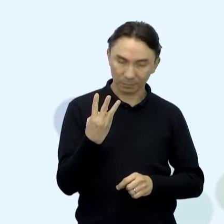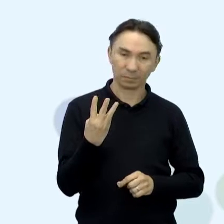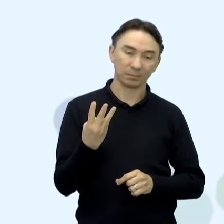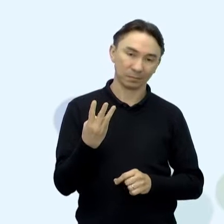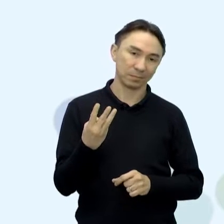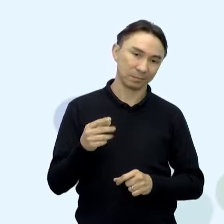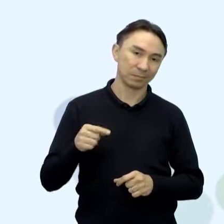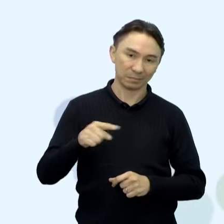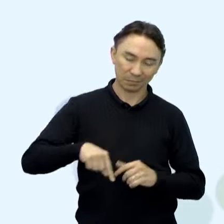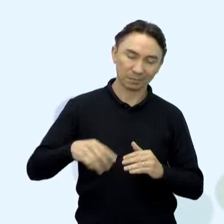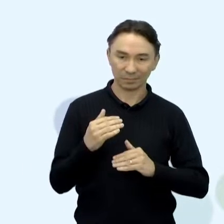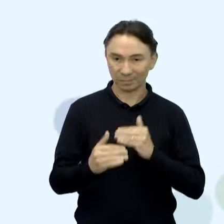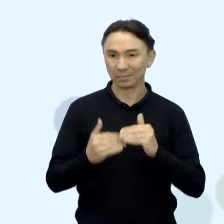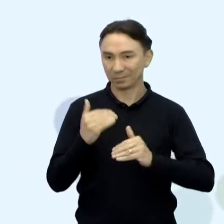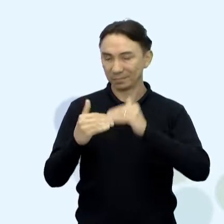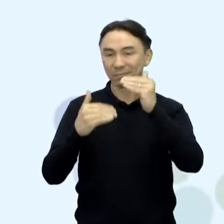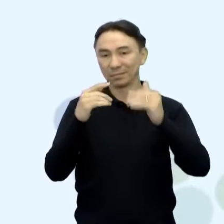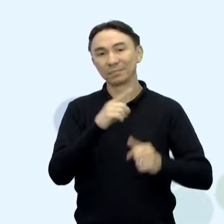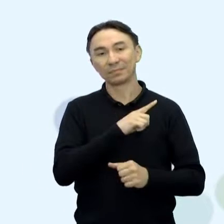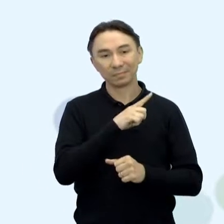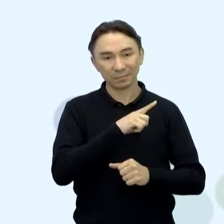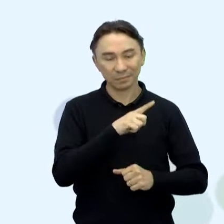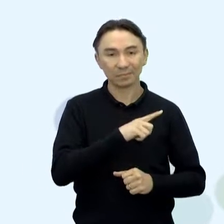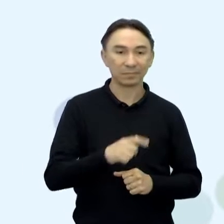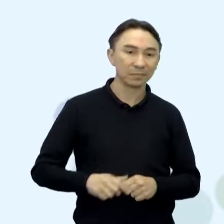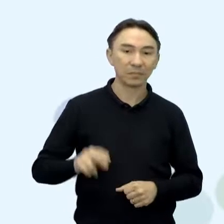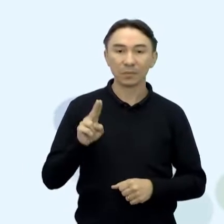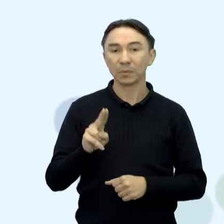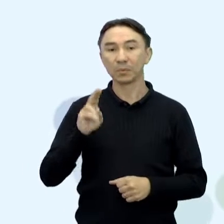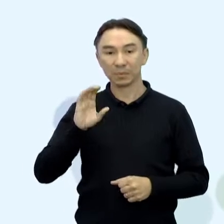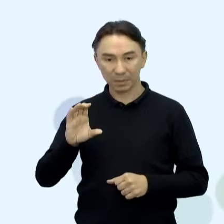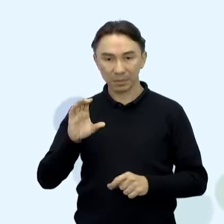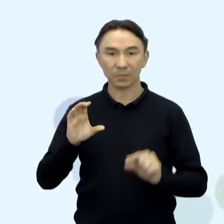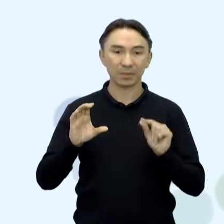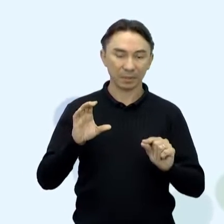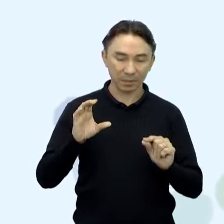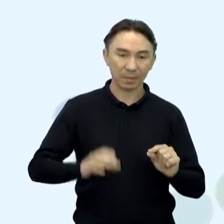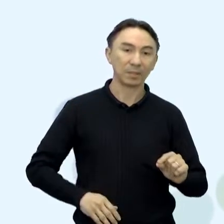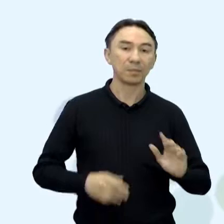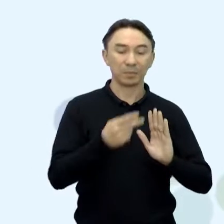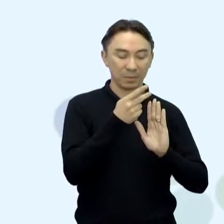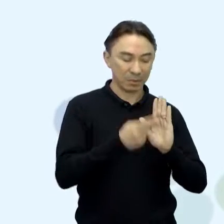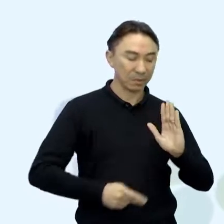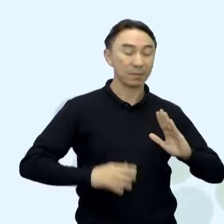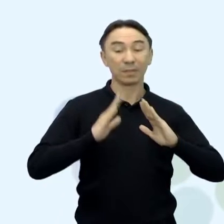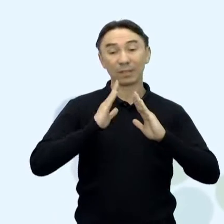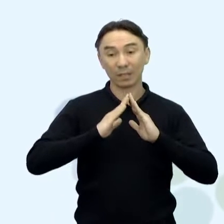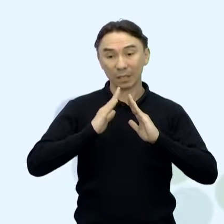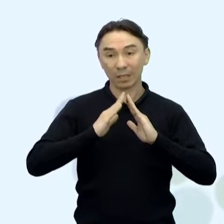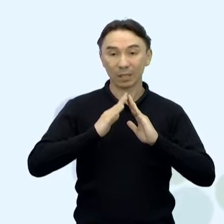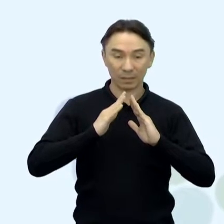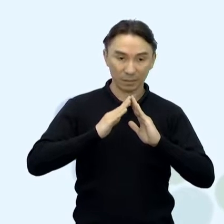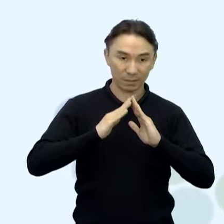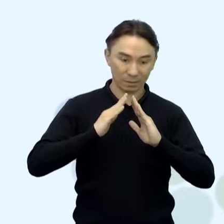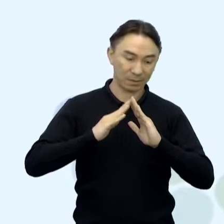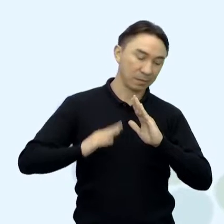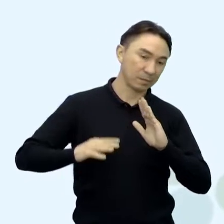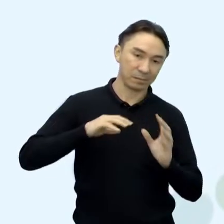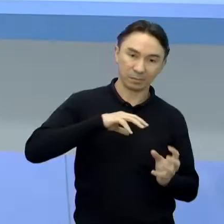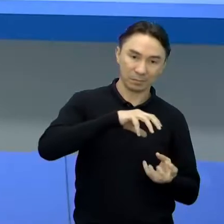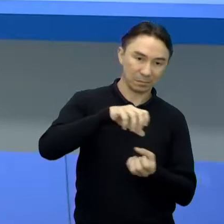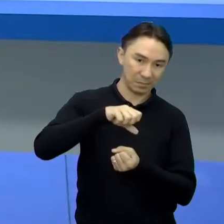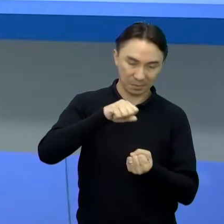tá? A unidade curricular é Projeto Casa Sustentável do Aprofundamento Ciências em Ação,